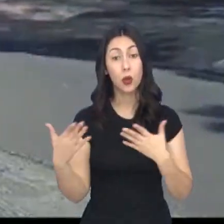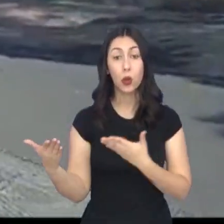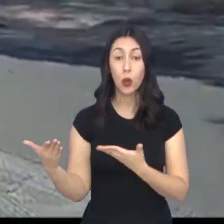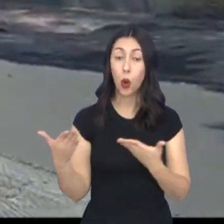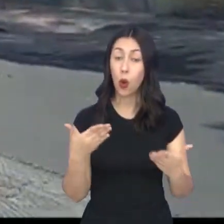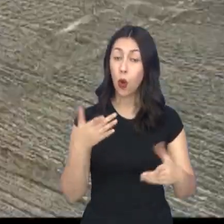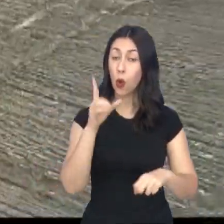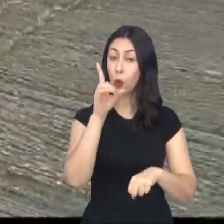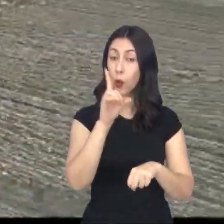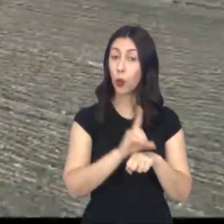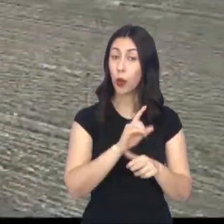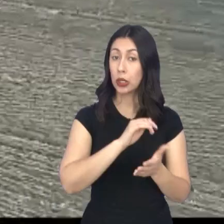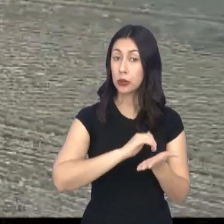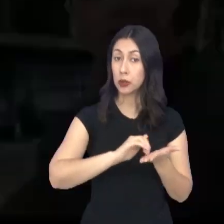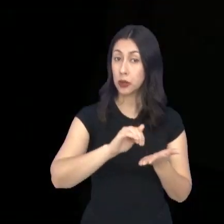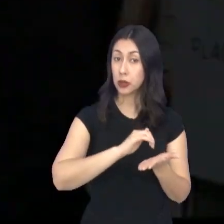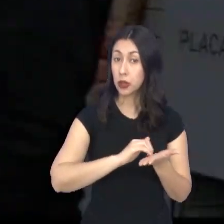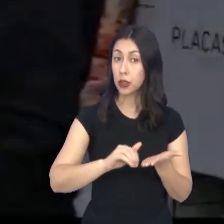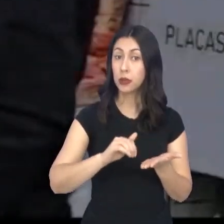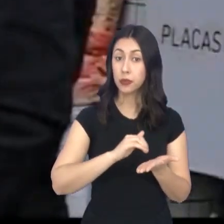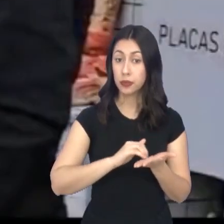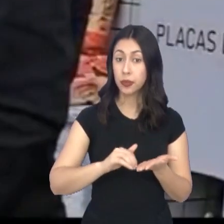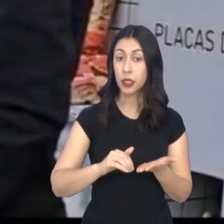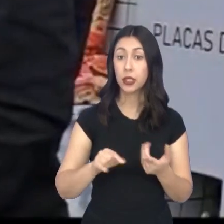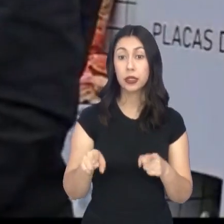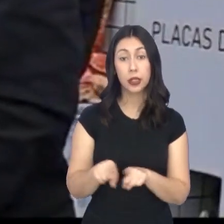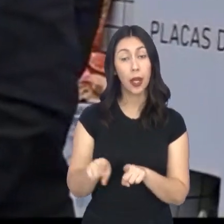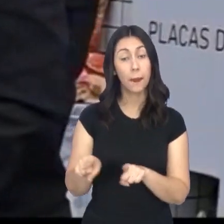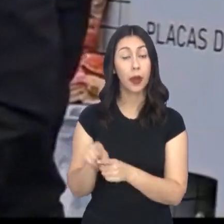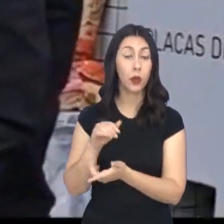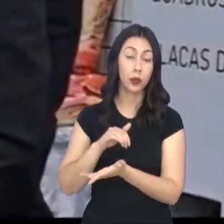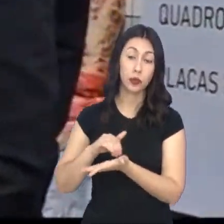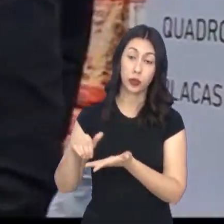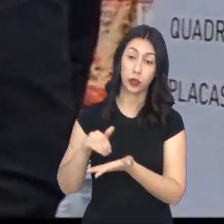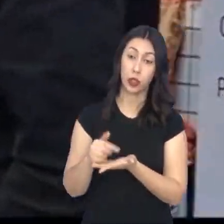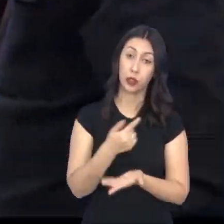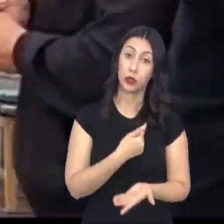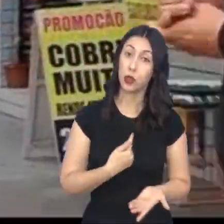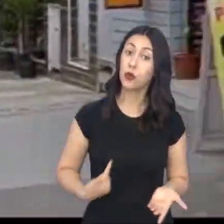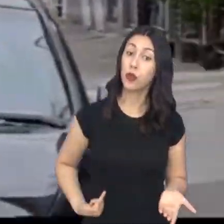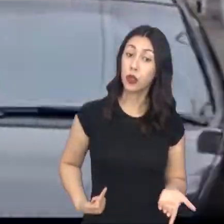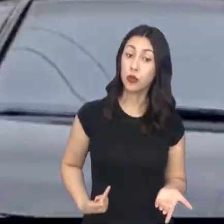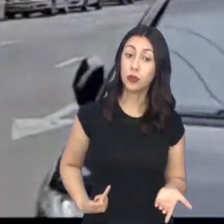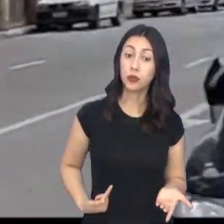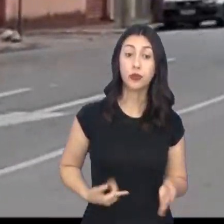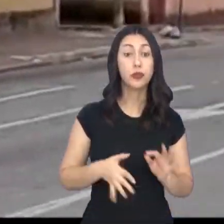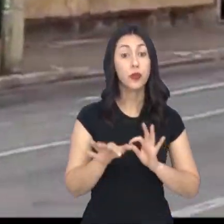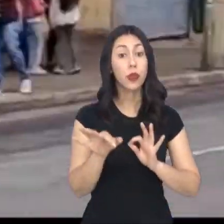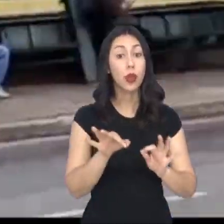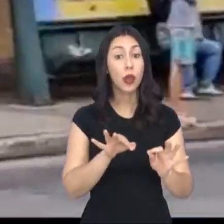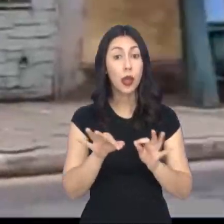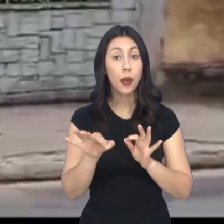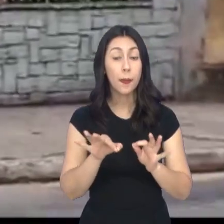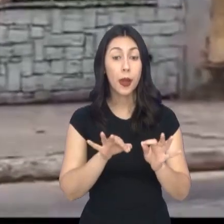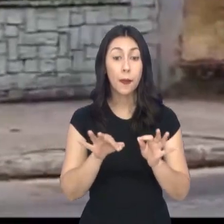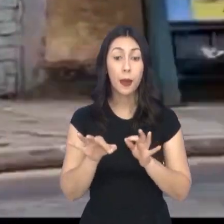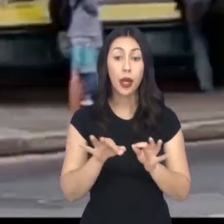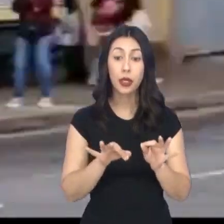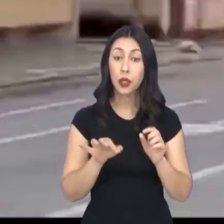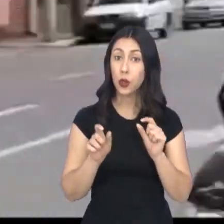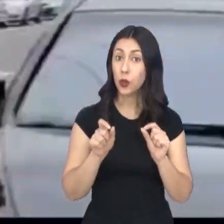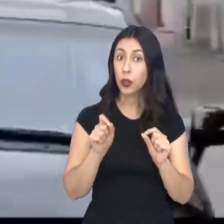da secretaria, o Marlon, secretário de governo, para que seja implantado aqui uma botoeira,